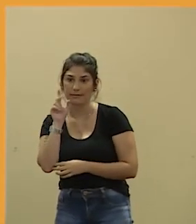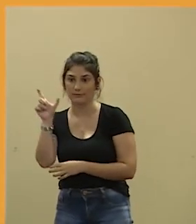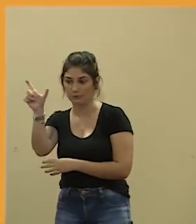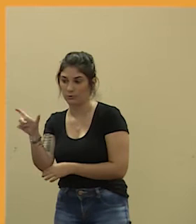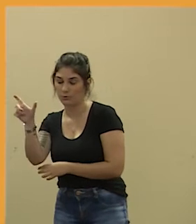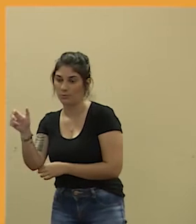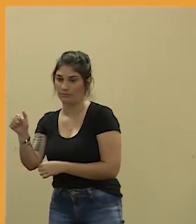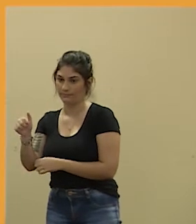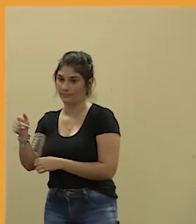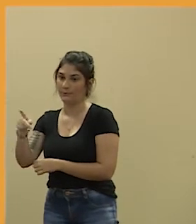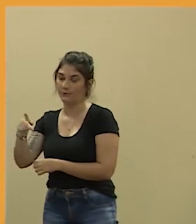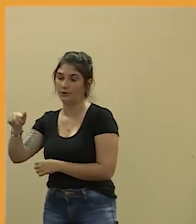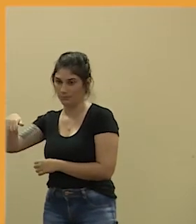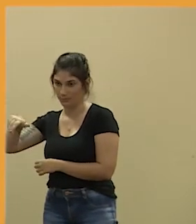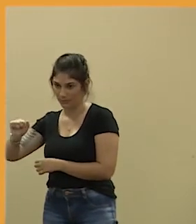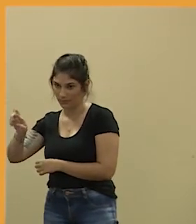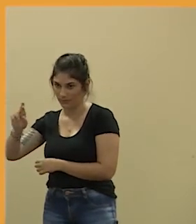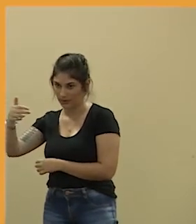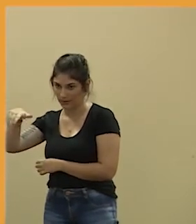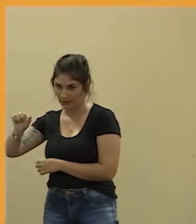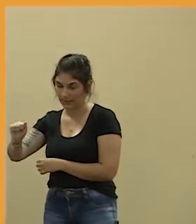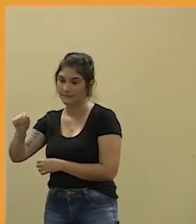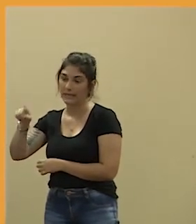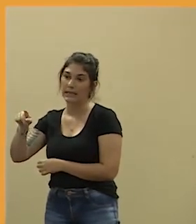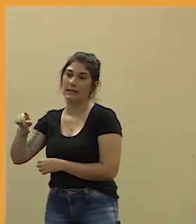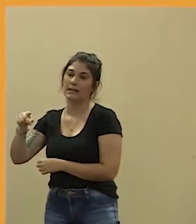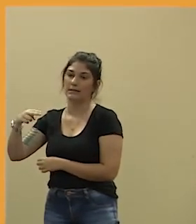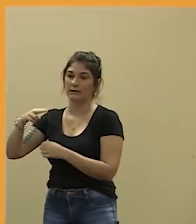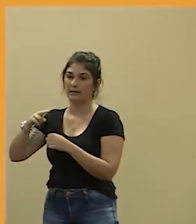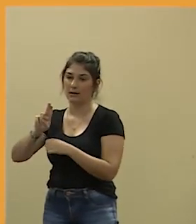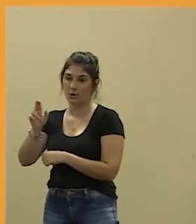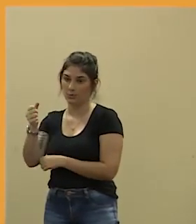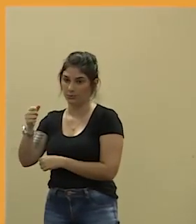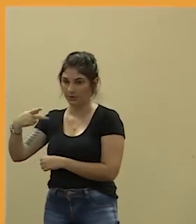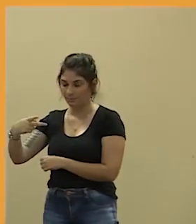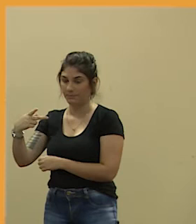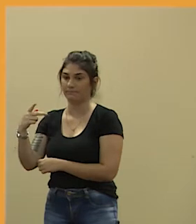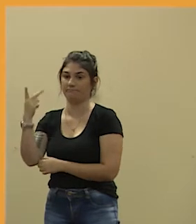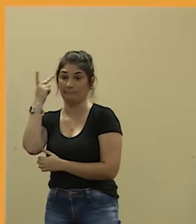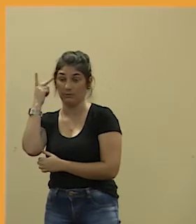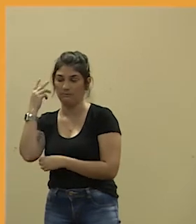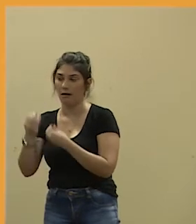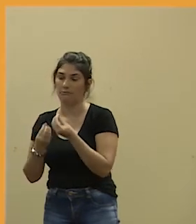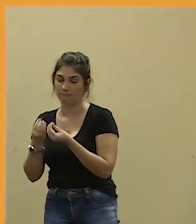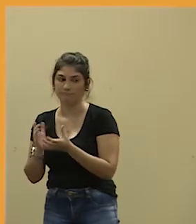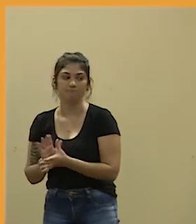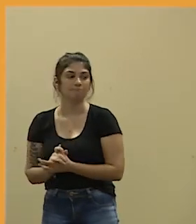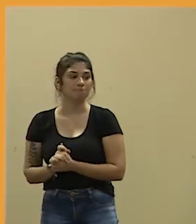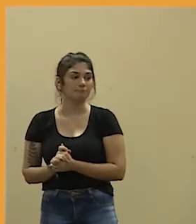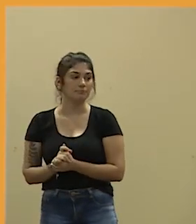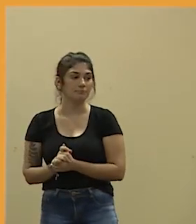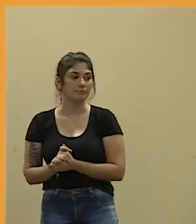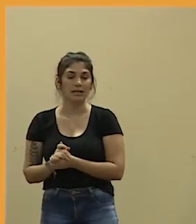na área de tecnologias educacionais lá na usp são paulo né a coordenando inclusive diversos projetos e terá ligado